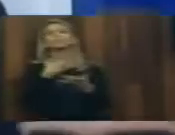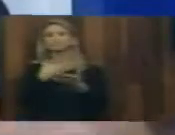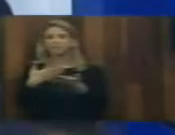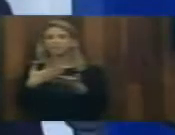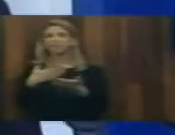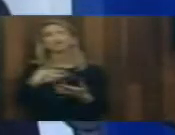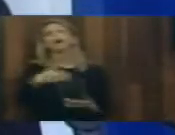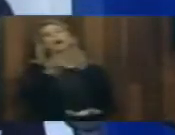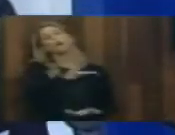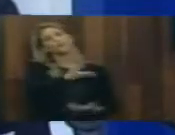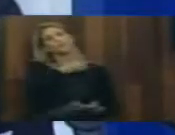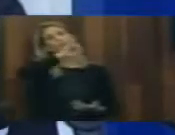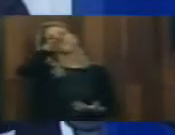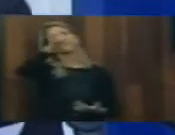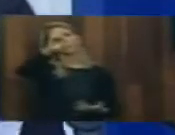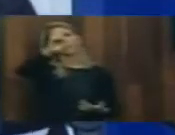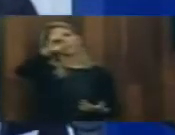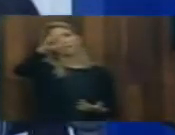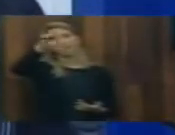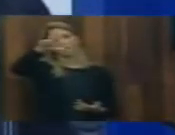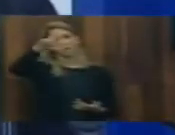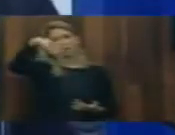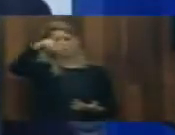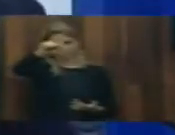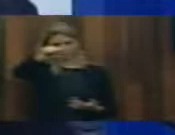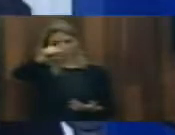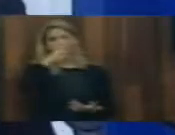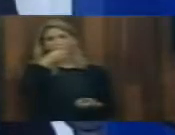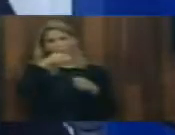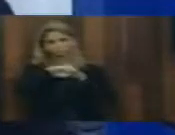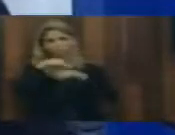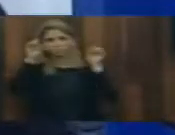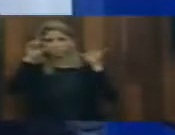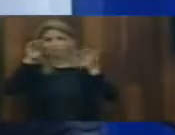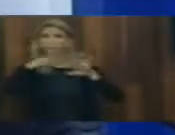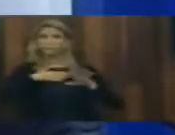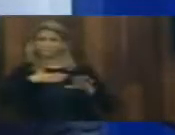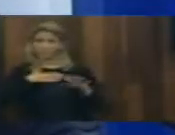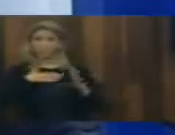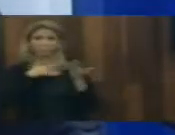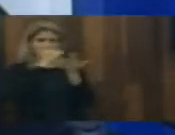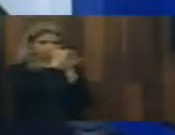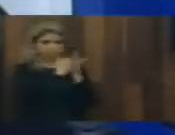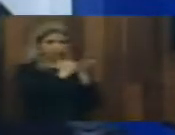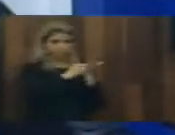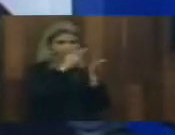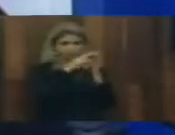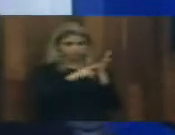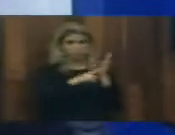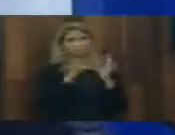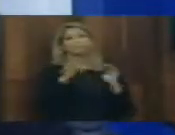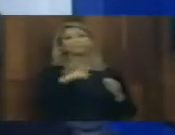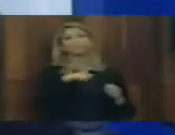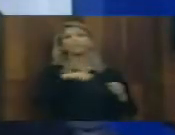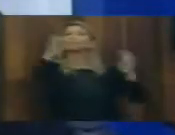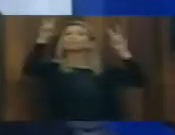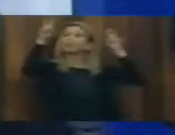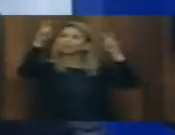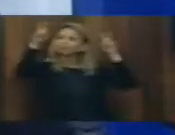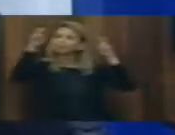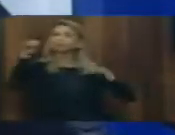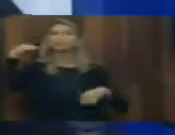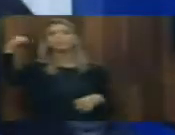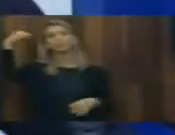noite especial, mas a minha pauta de hoje, eu já estou trazendo uma